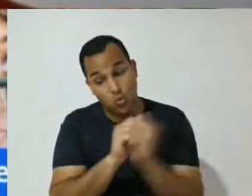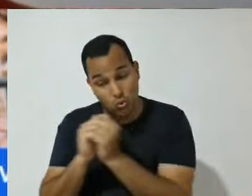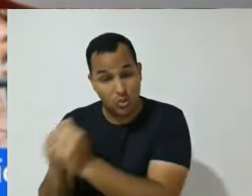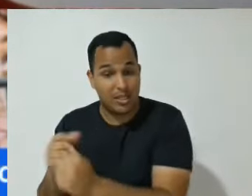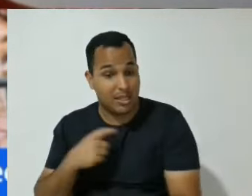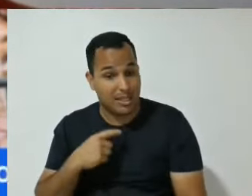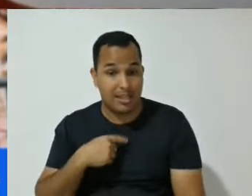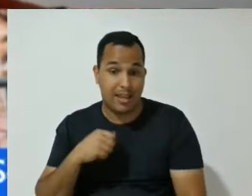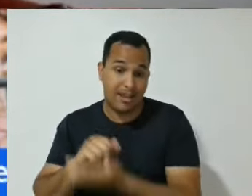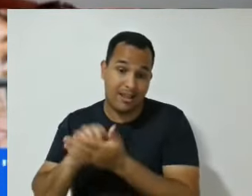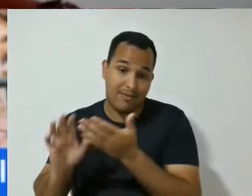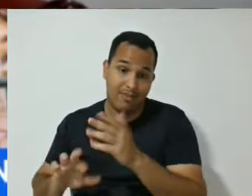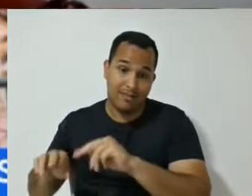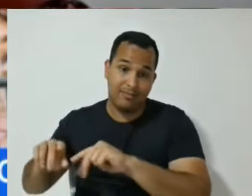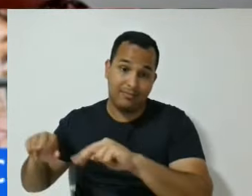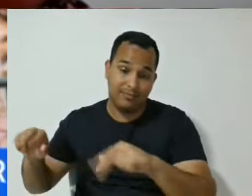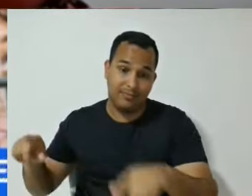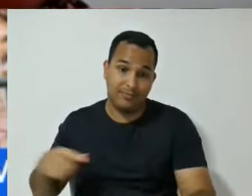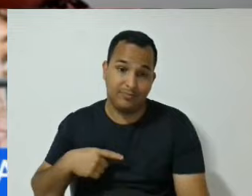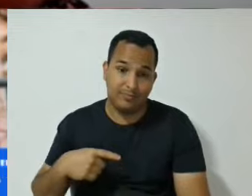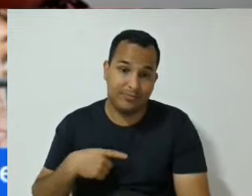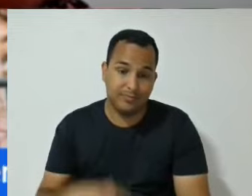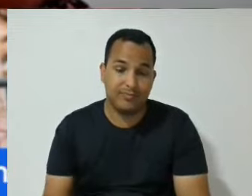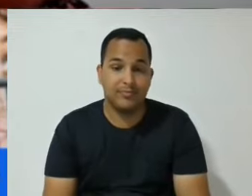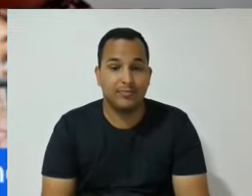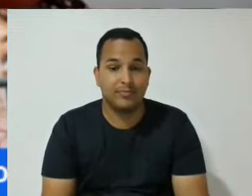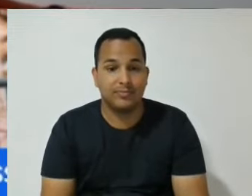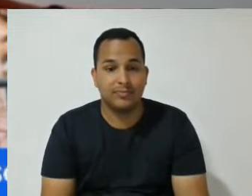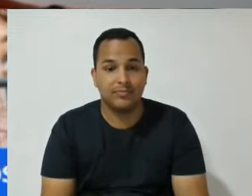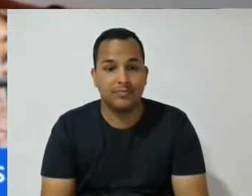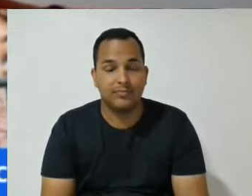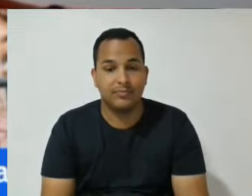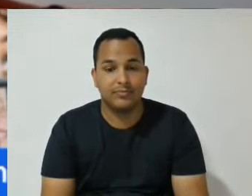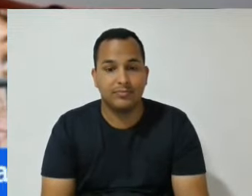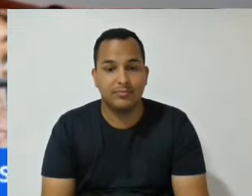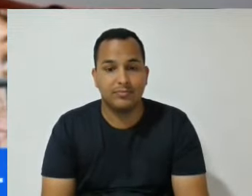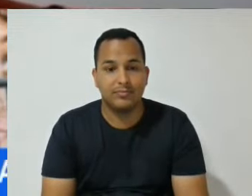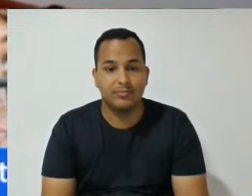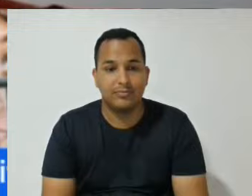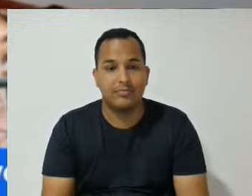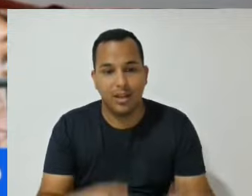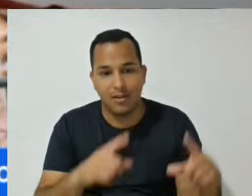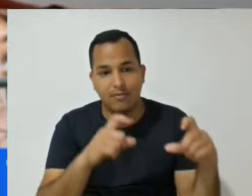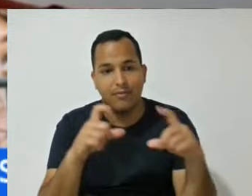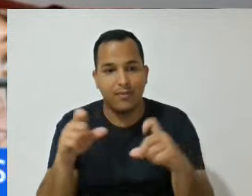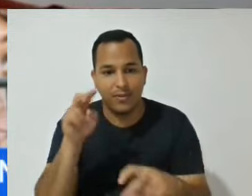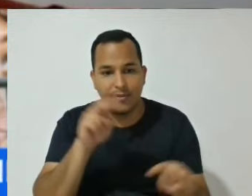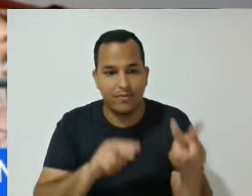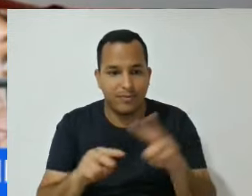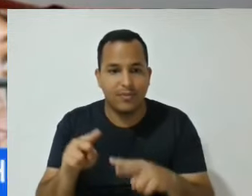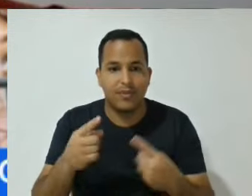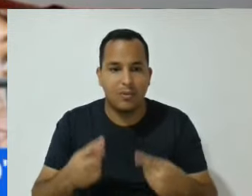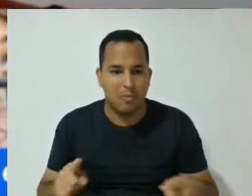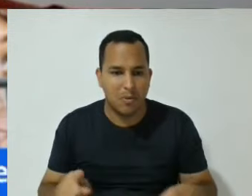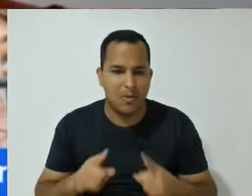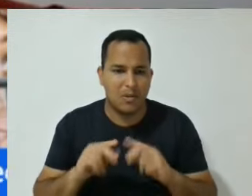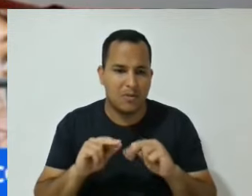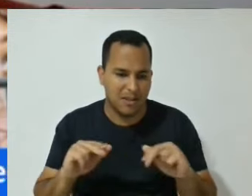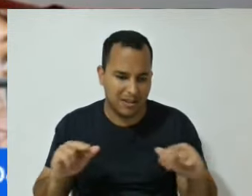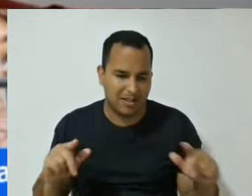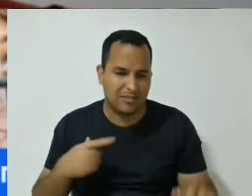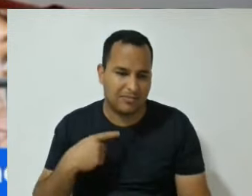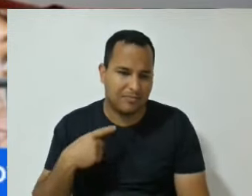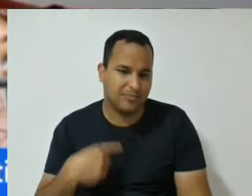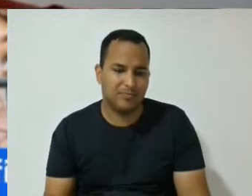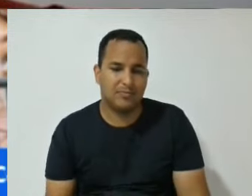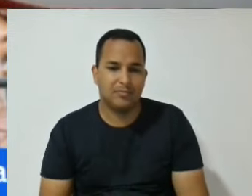na praça. Você viu nas fotos, né? A banda, o Tibuti, né? Em